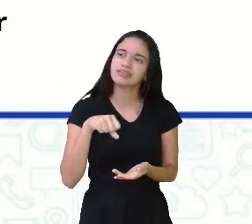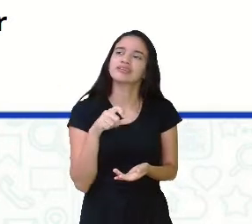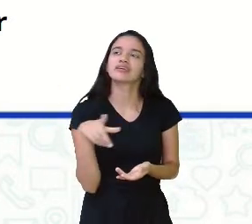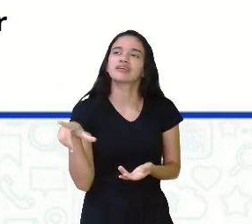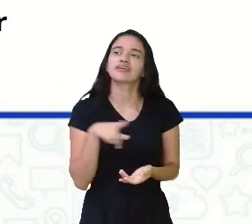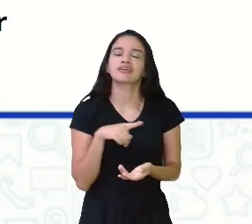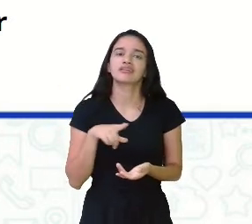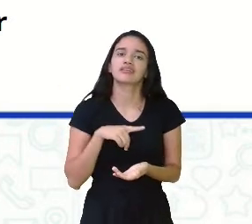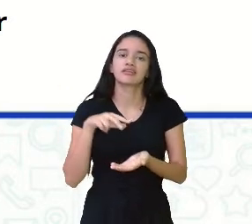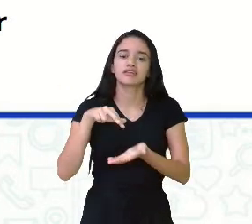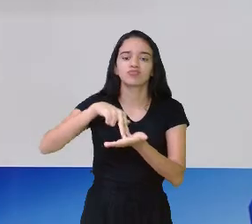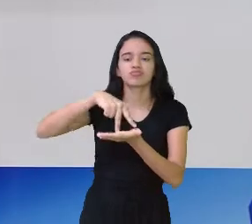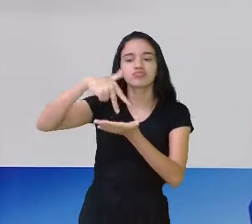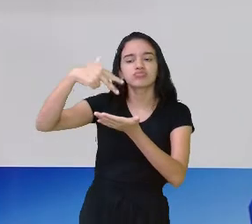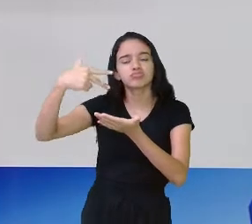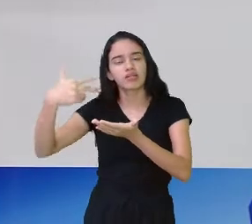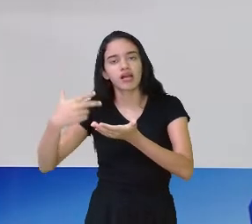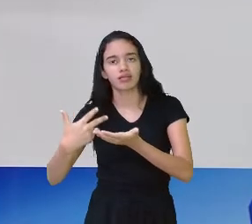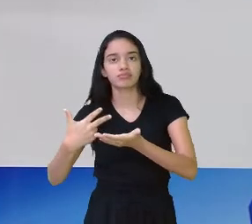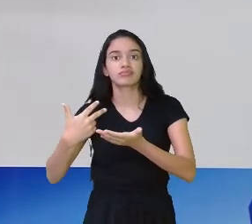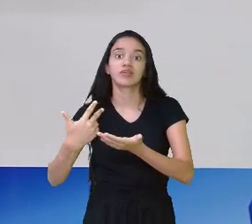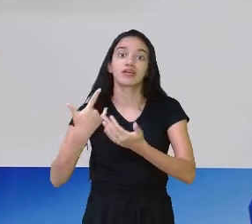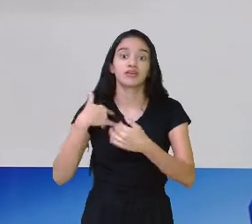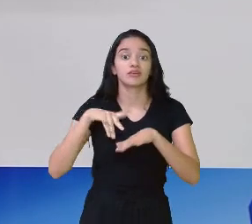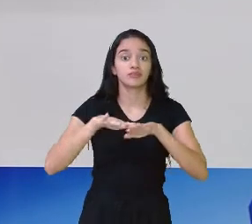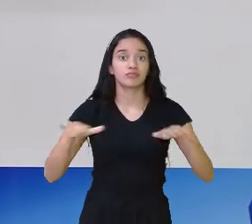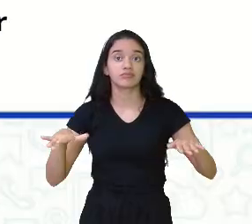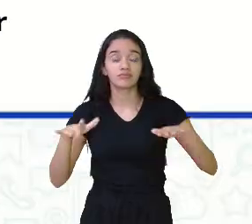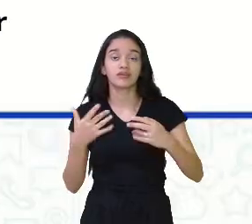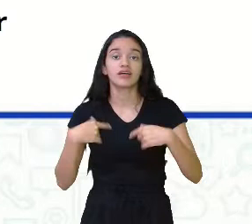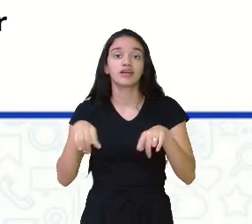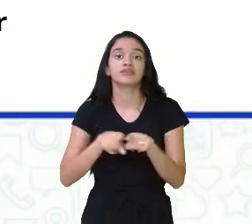essa coisa do cair, né? Do se jogar no chão,